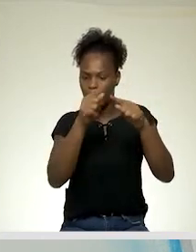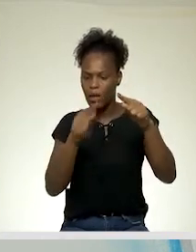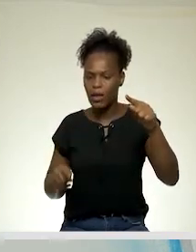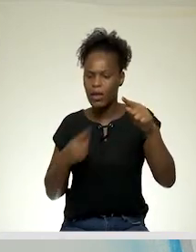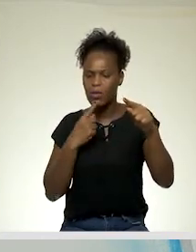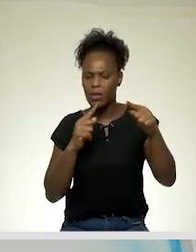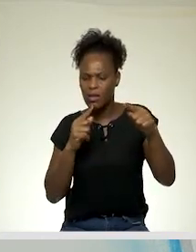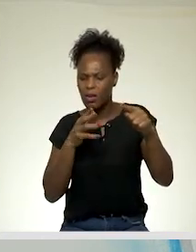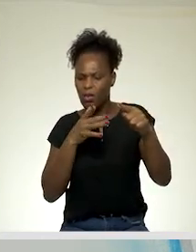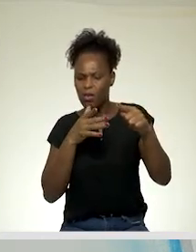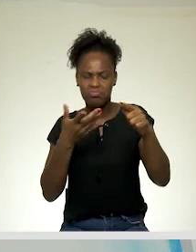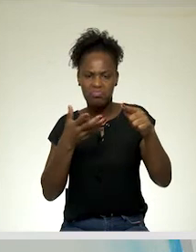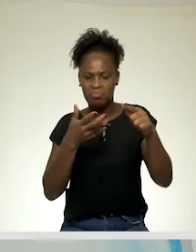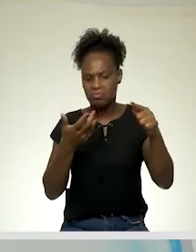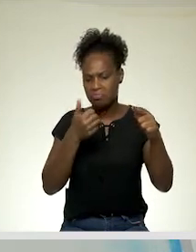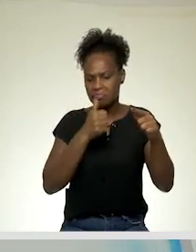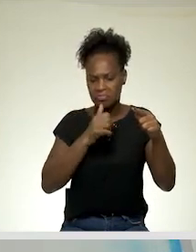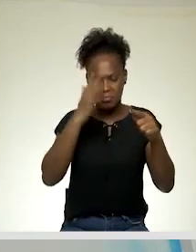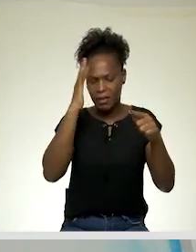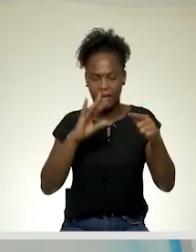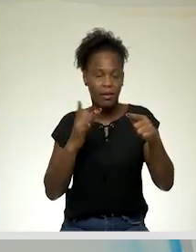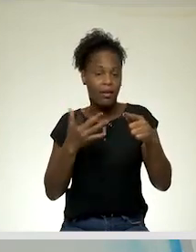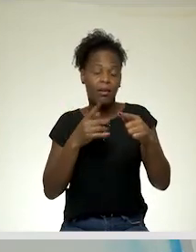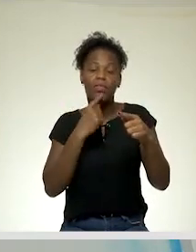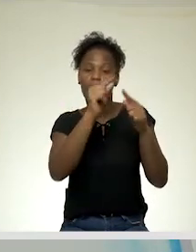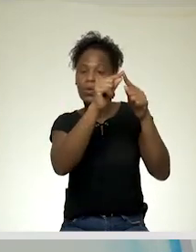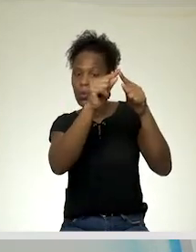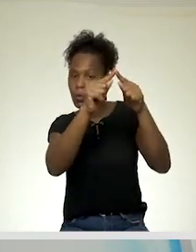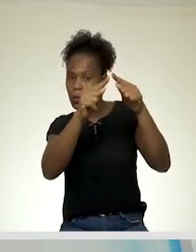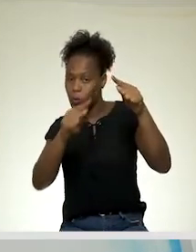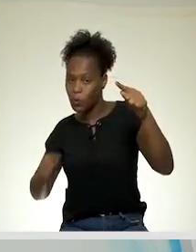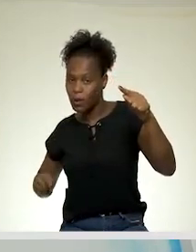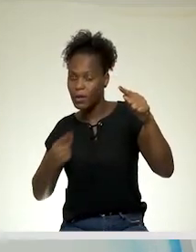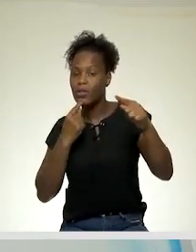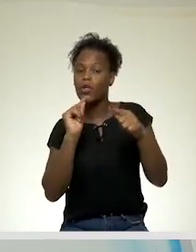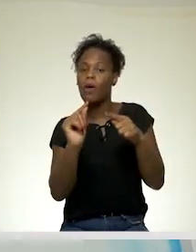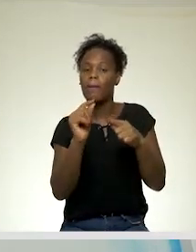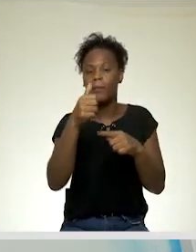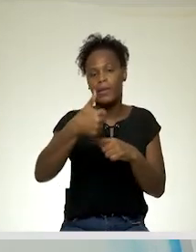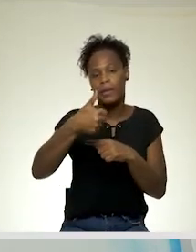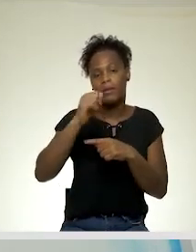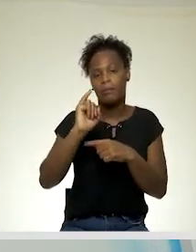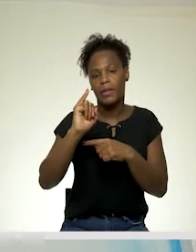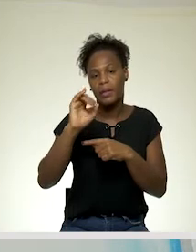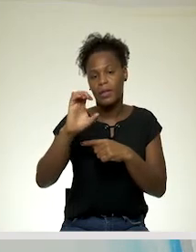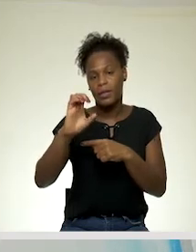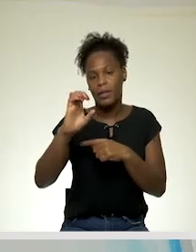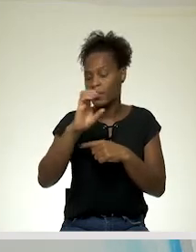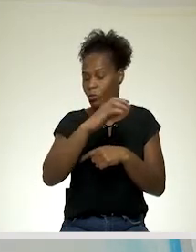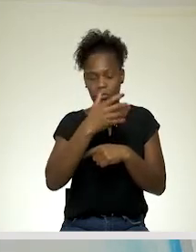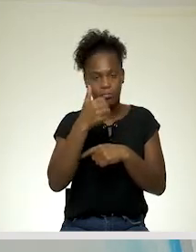nós dividimos o ângulo em 2 partes iguais é que nós chamamos de bissetriz. Fazemos isso, se